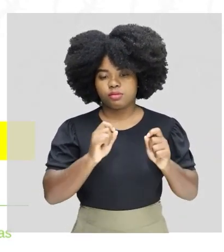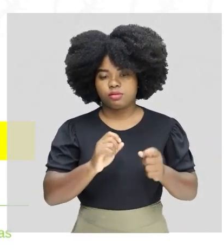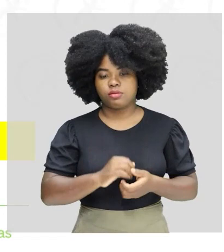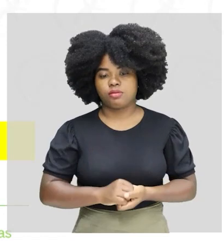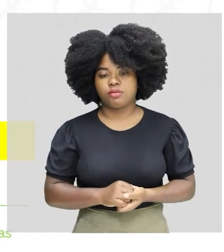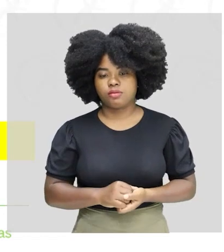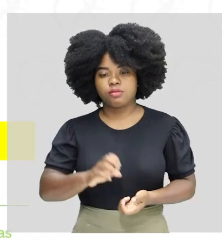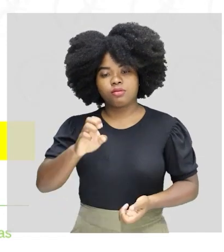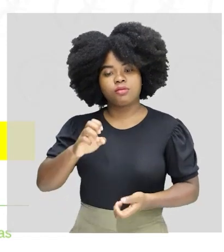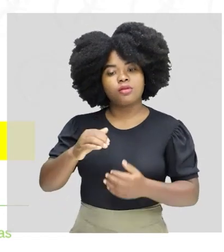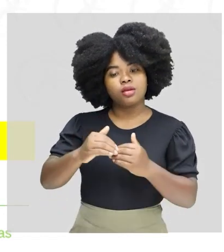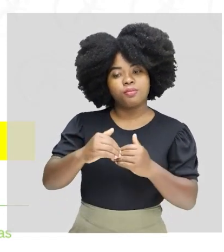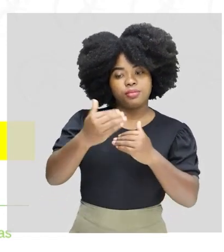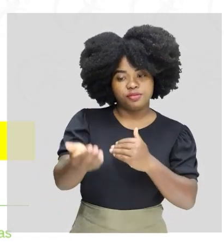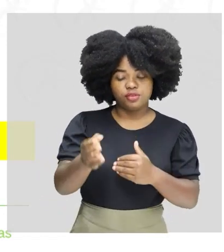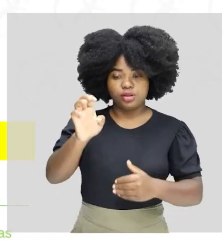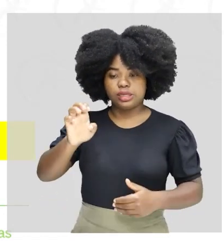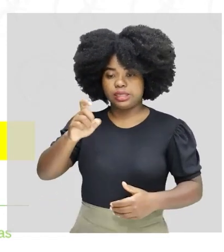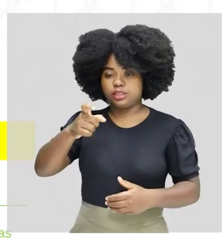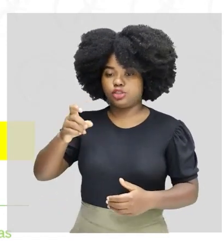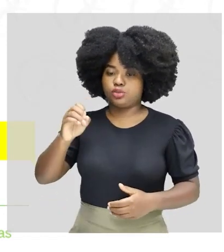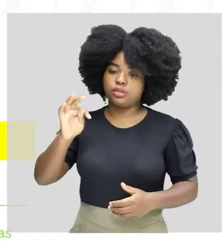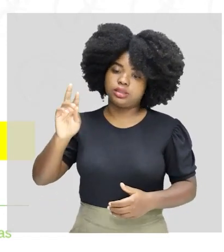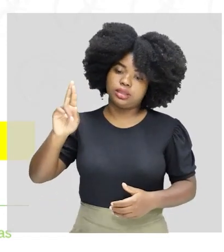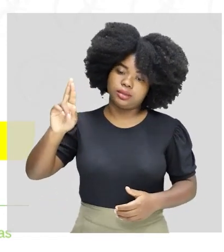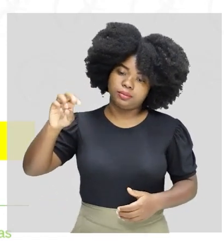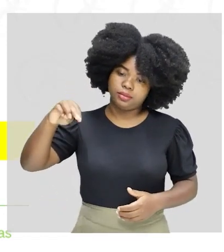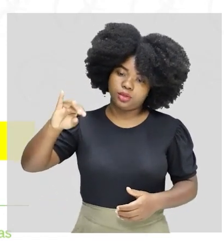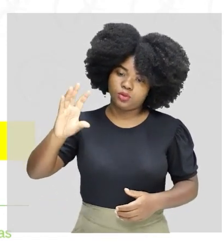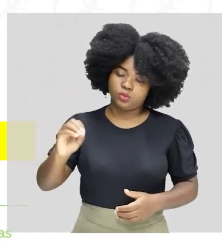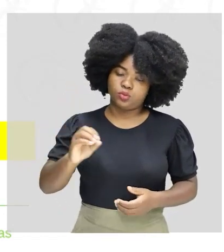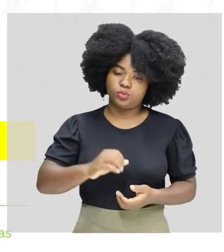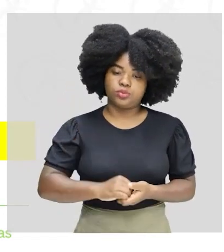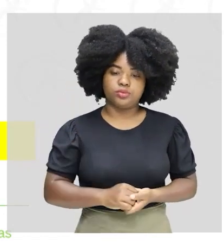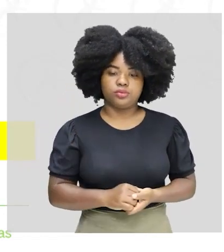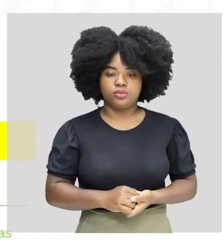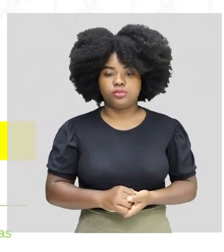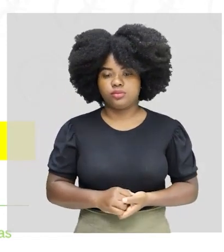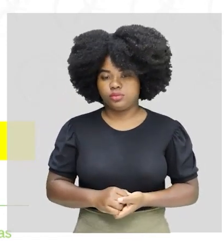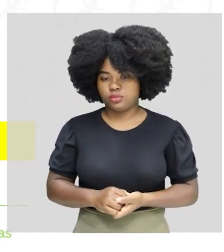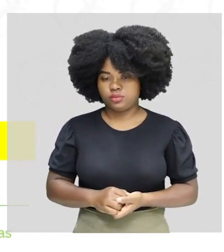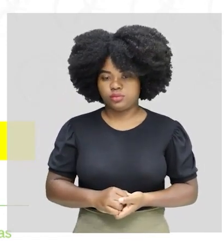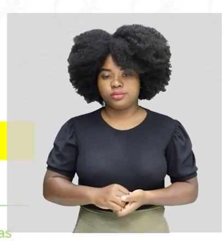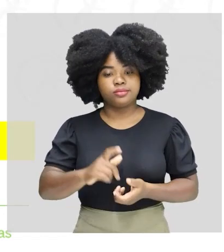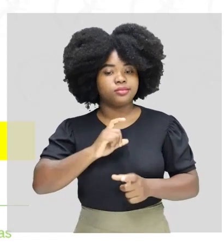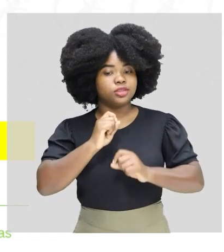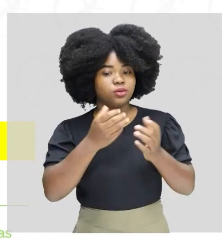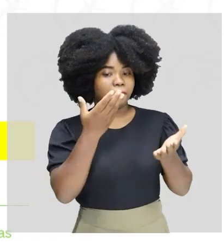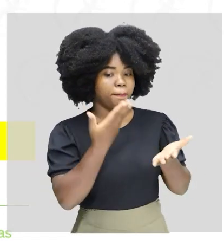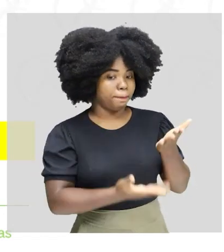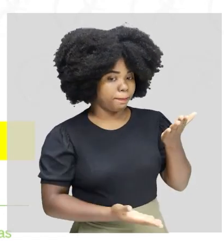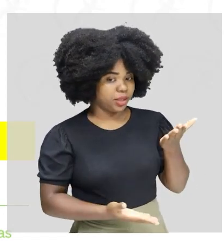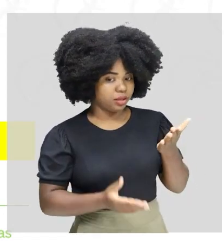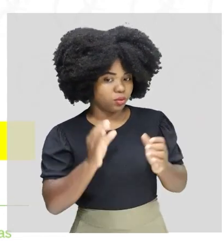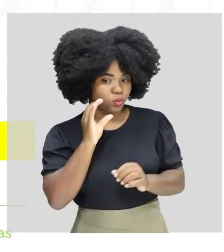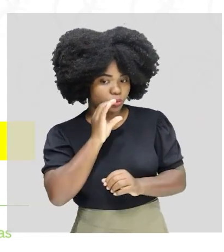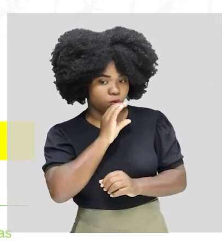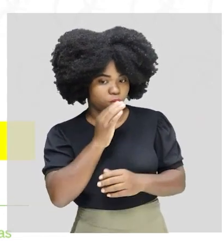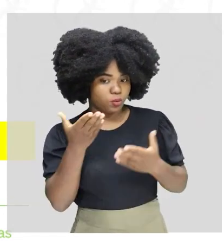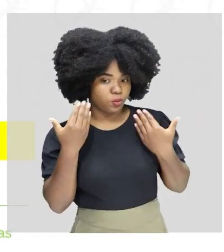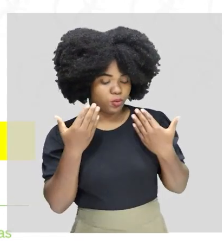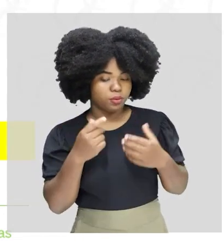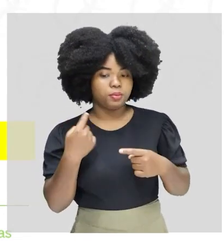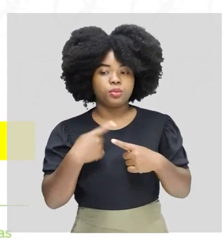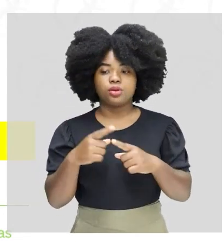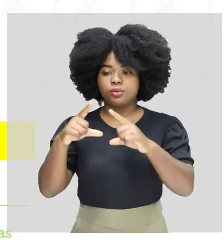processo exotérmico, certo? É um processo onde existe uma perda de calor, porque o ΔH